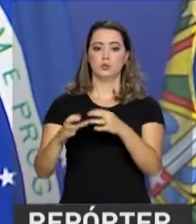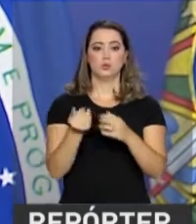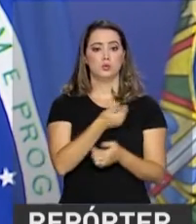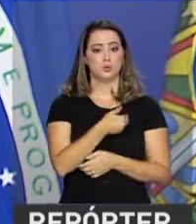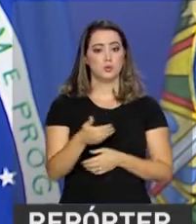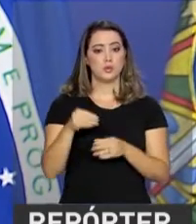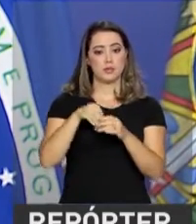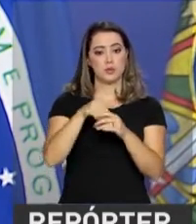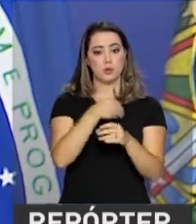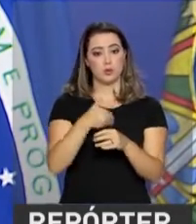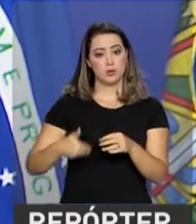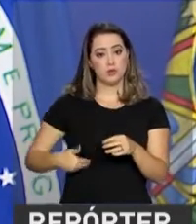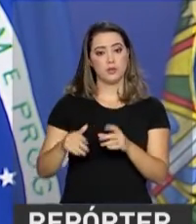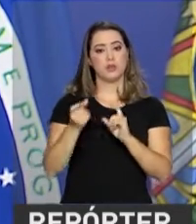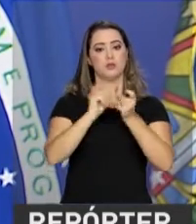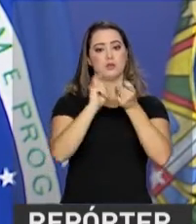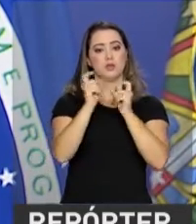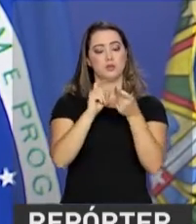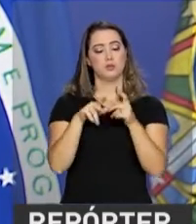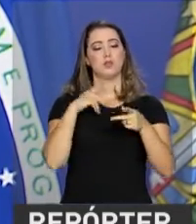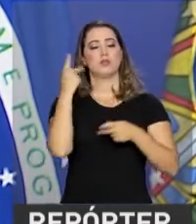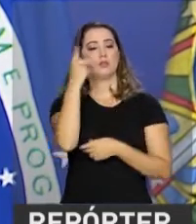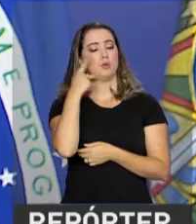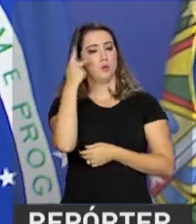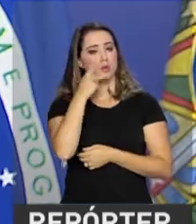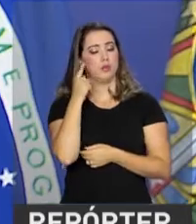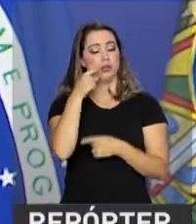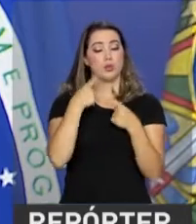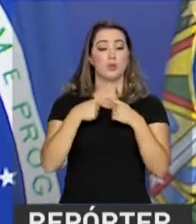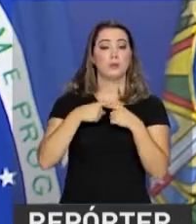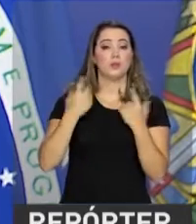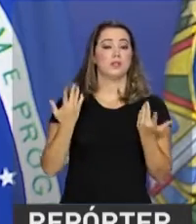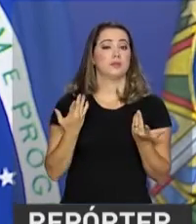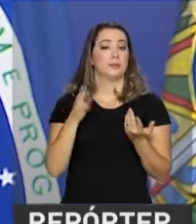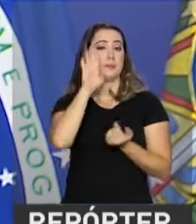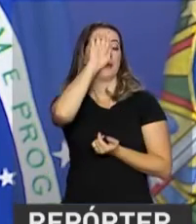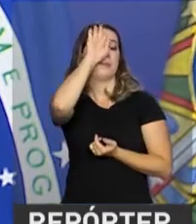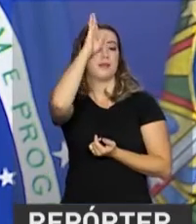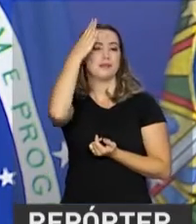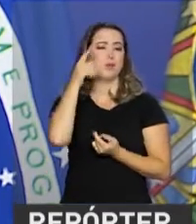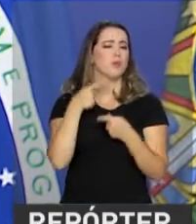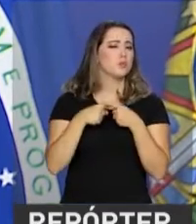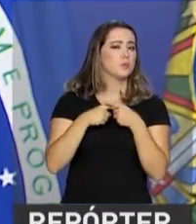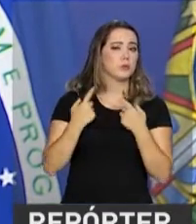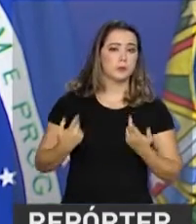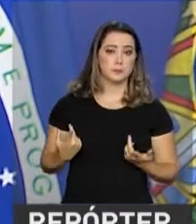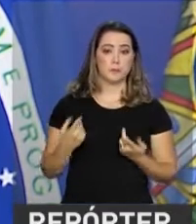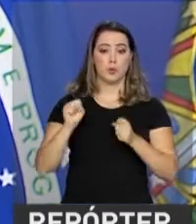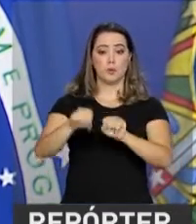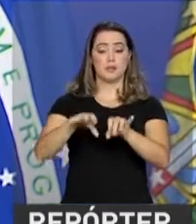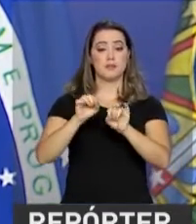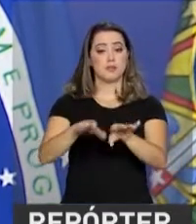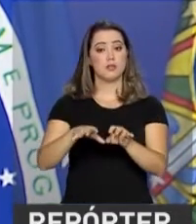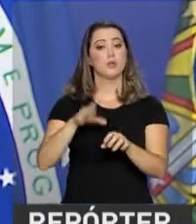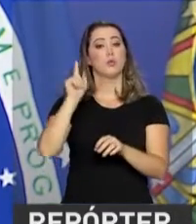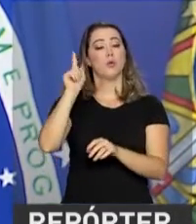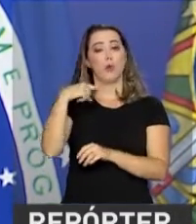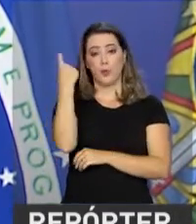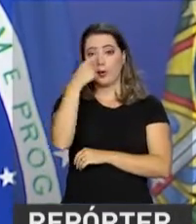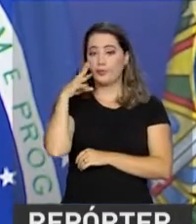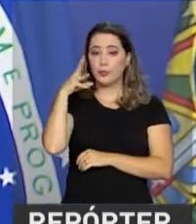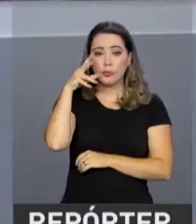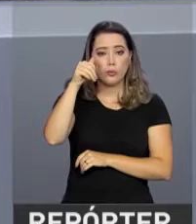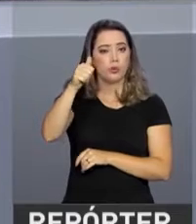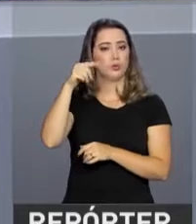governamentais na administração da política em função precisamente é da educação em tempo